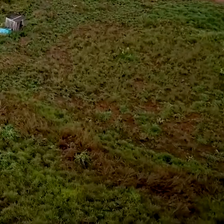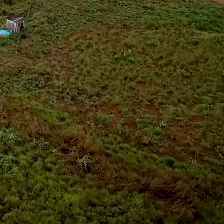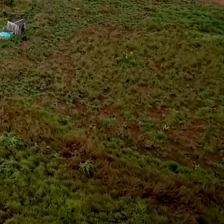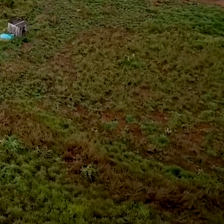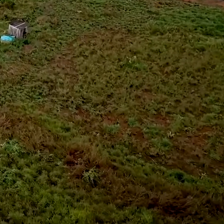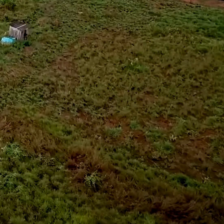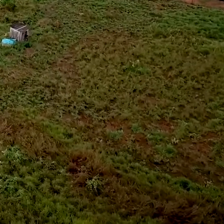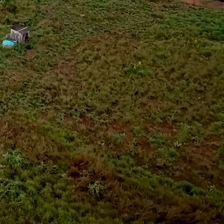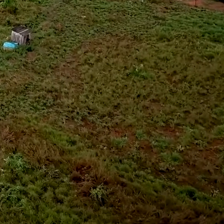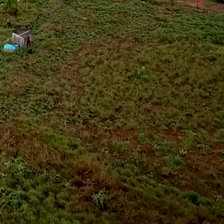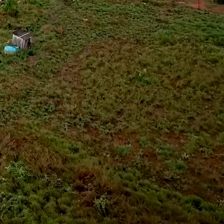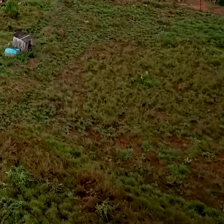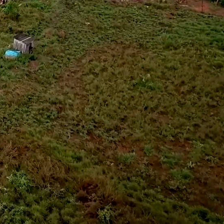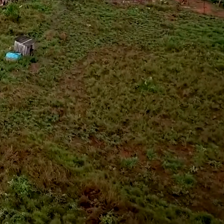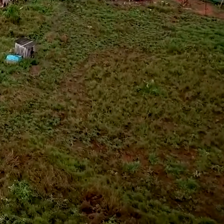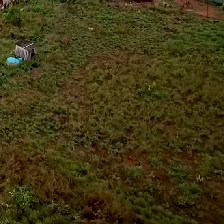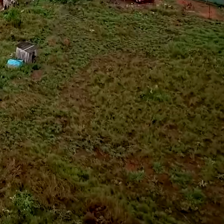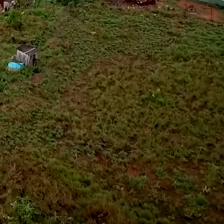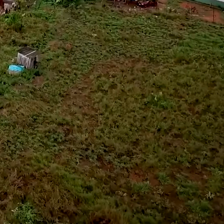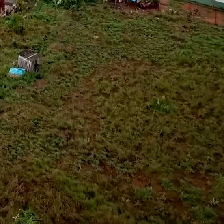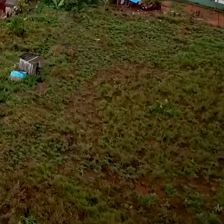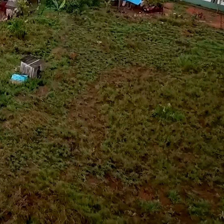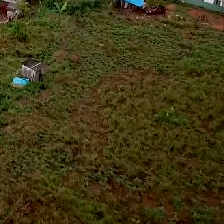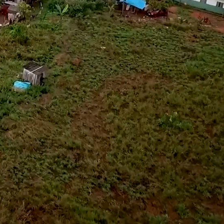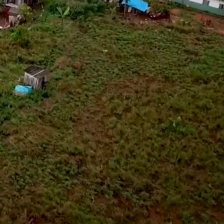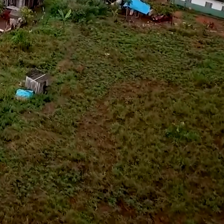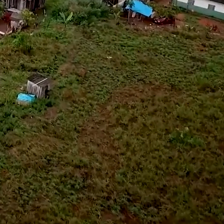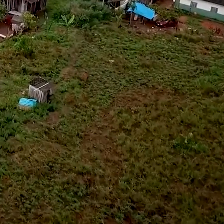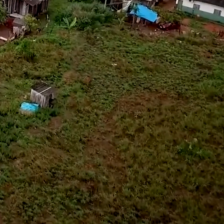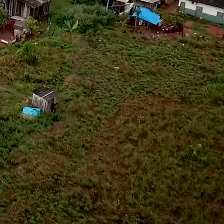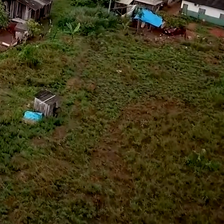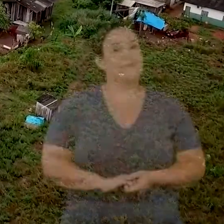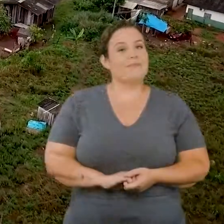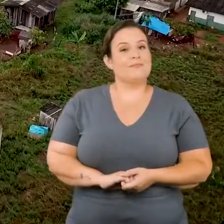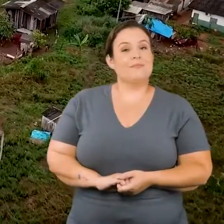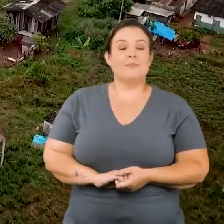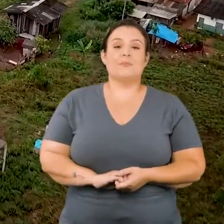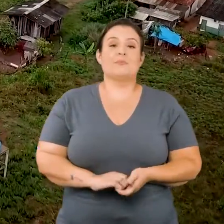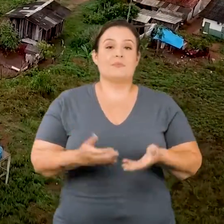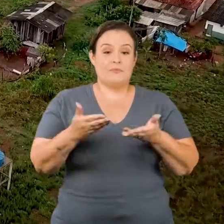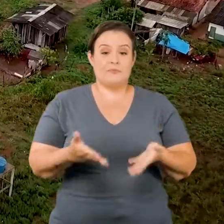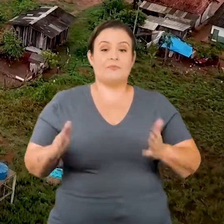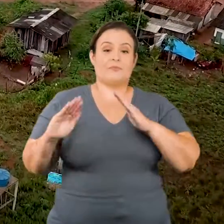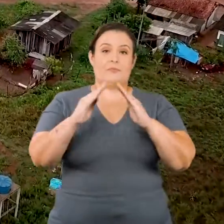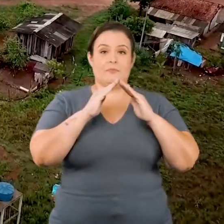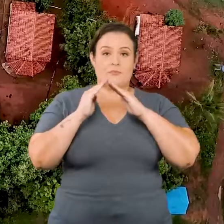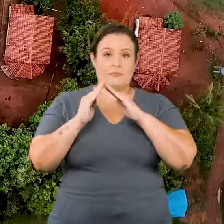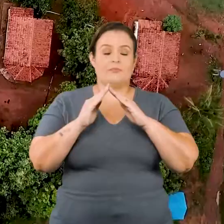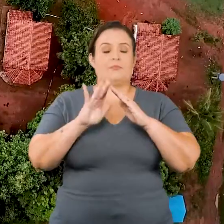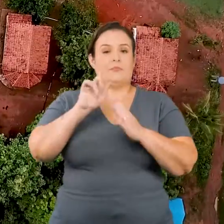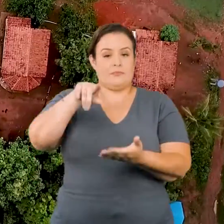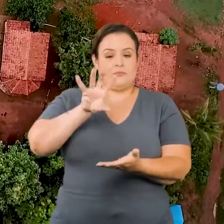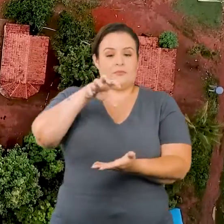pequeno vilarejo em uma área verde ao lado de um lago e a aldeia Roosevelt no espigão oeste do estado de Rondônia. Aqui é a aldeia Roosevelt, é